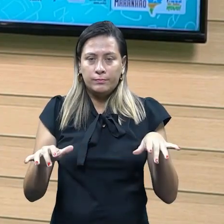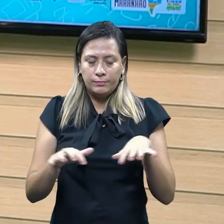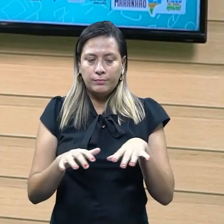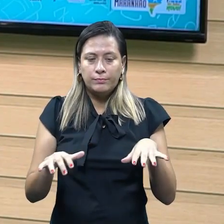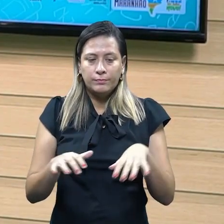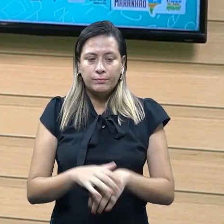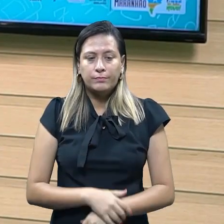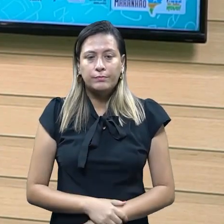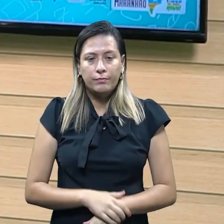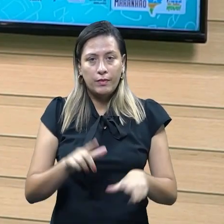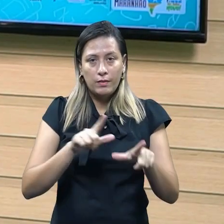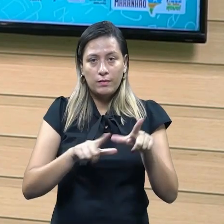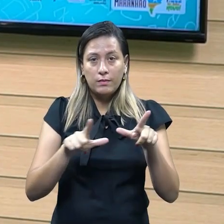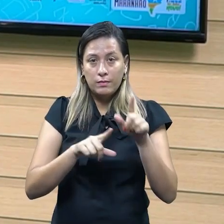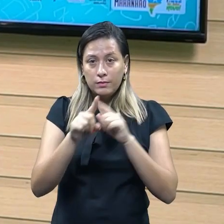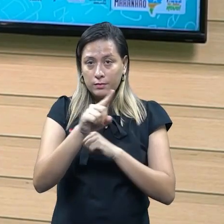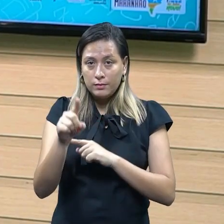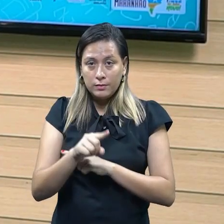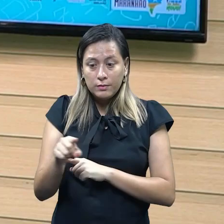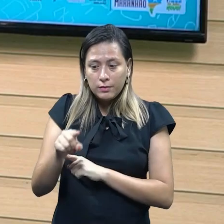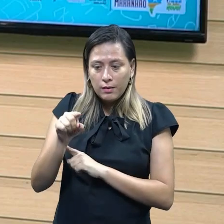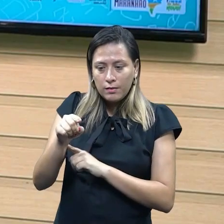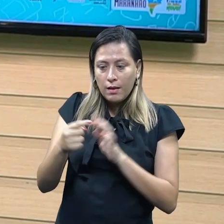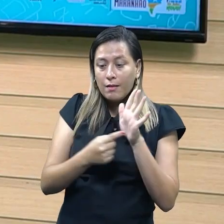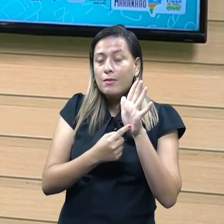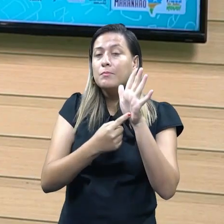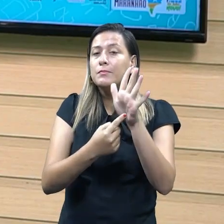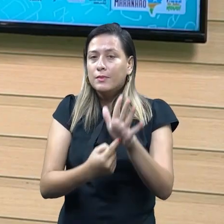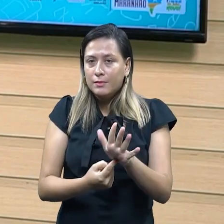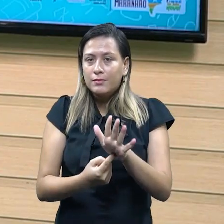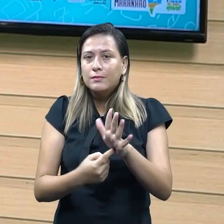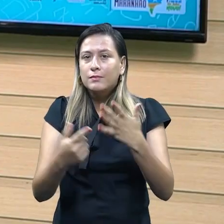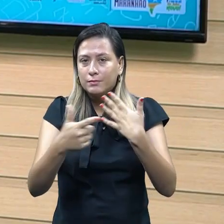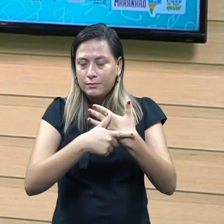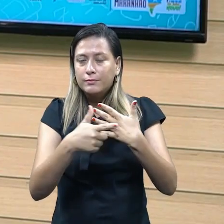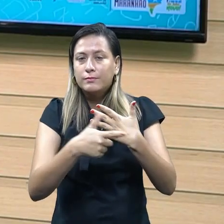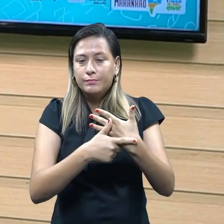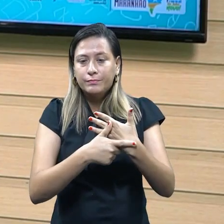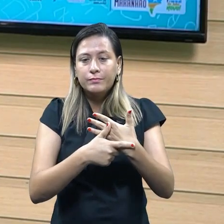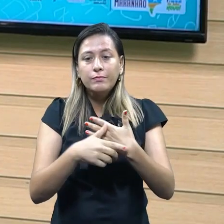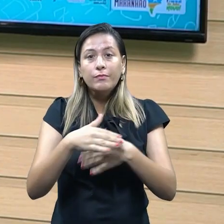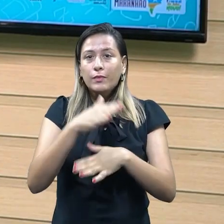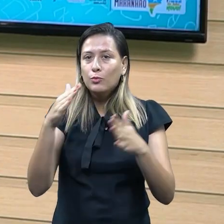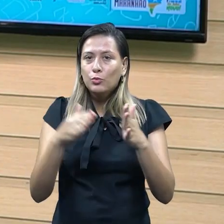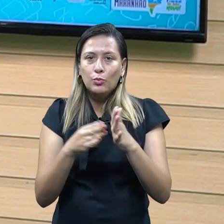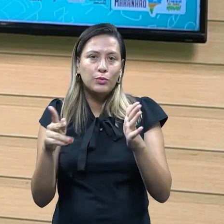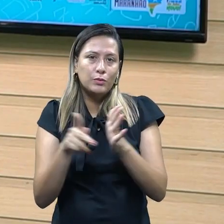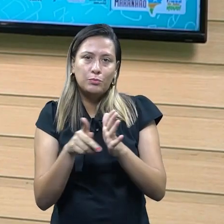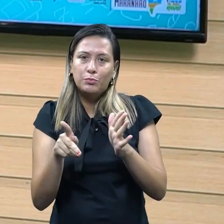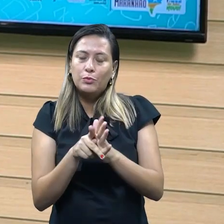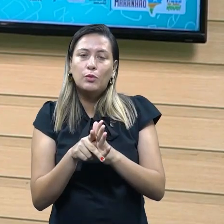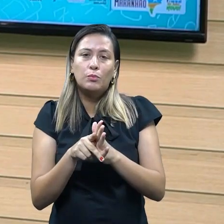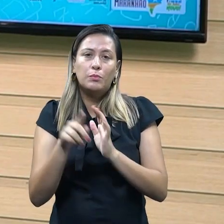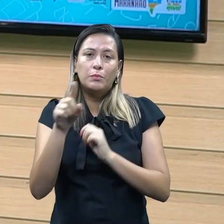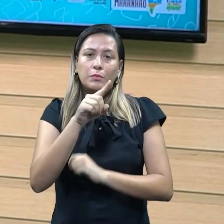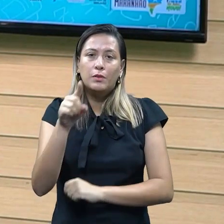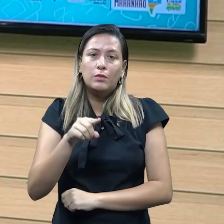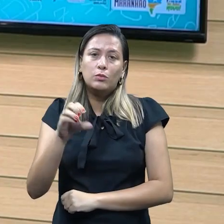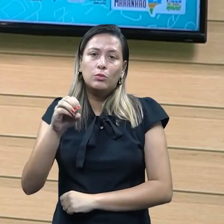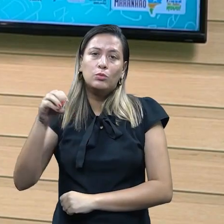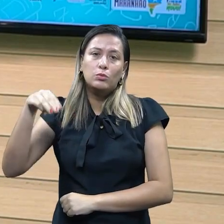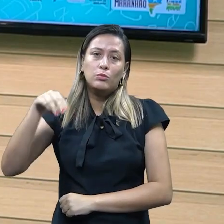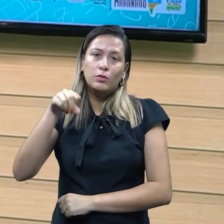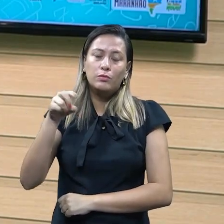Digitou, só a letra Z, você digita e vai aparecer ali as funções, todas as funções do zoom que você pode